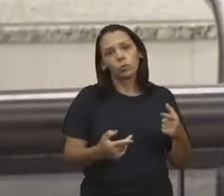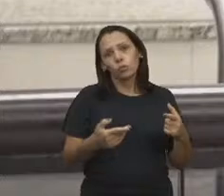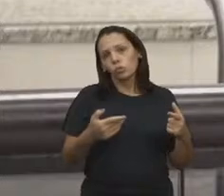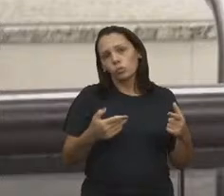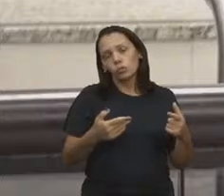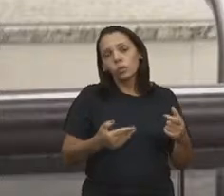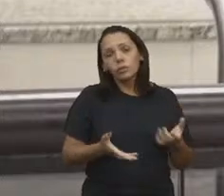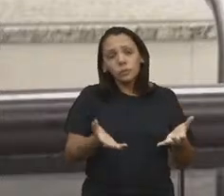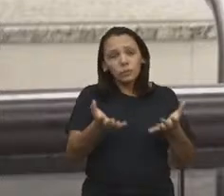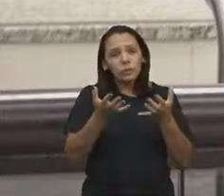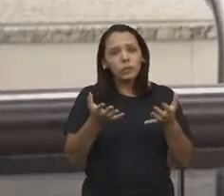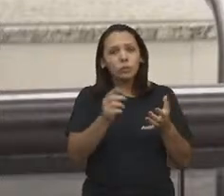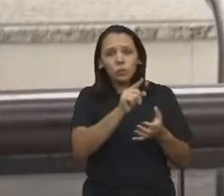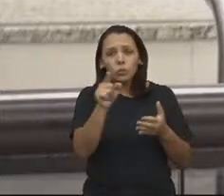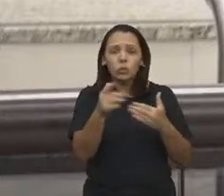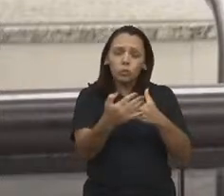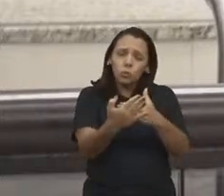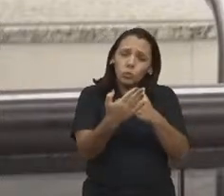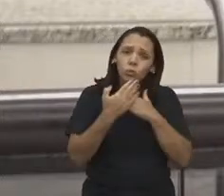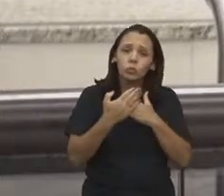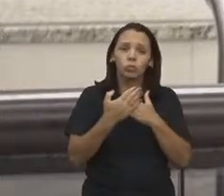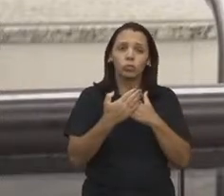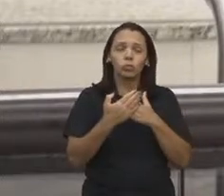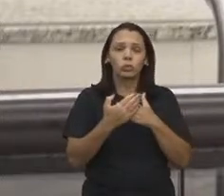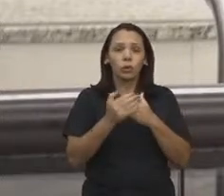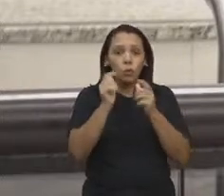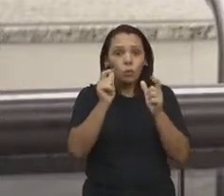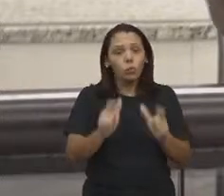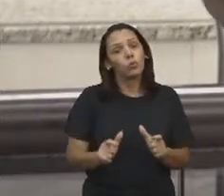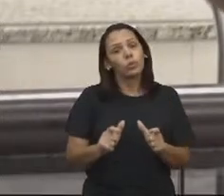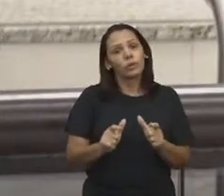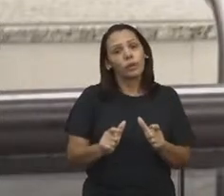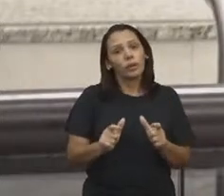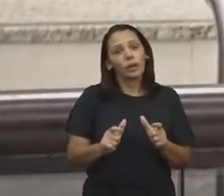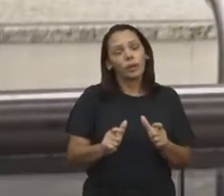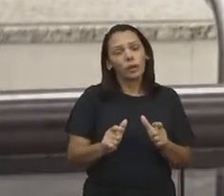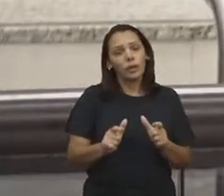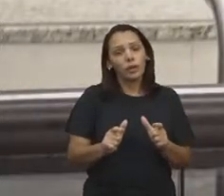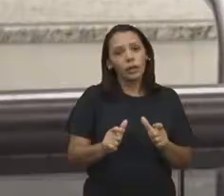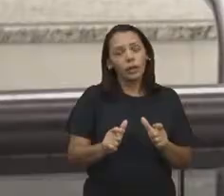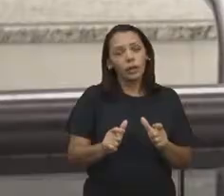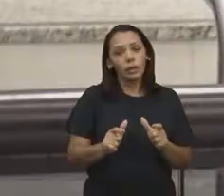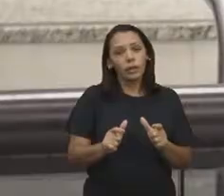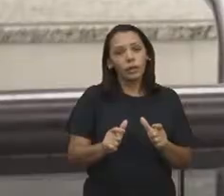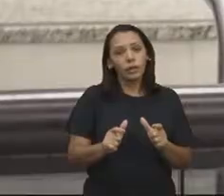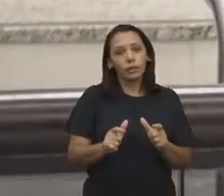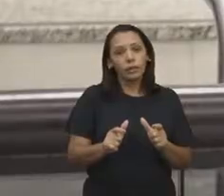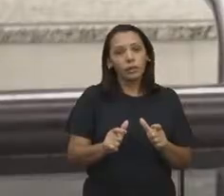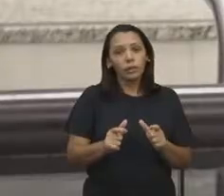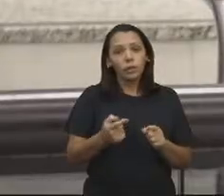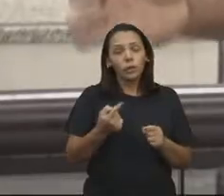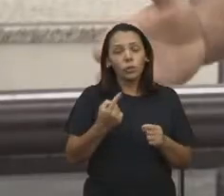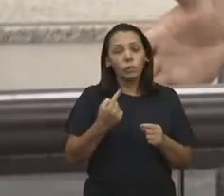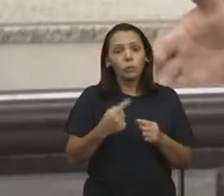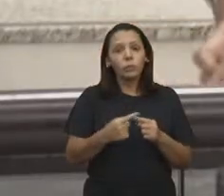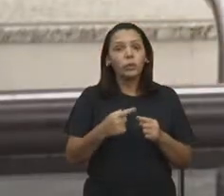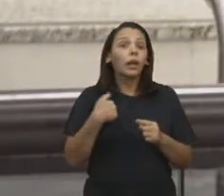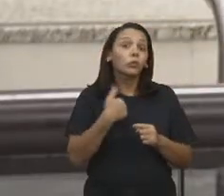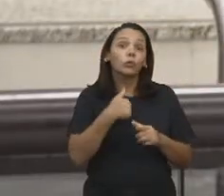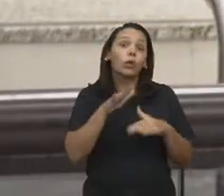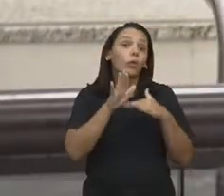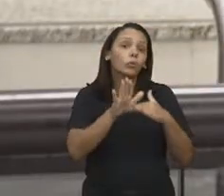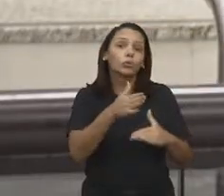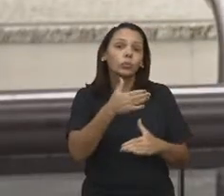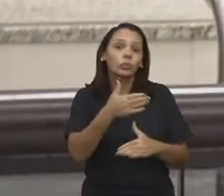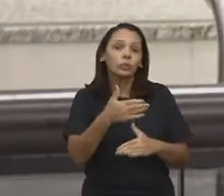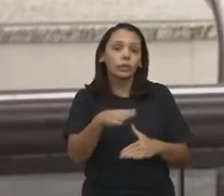nós queríamos de vocês para ajudar a gente a ter um local para a gente poder chegar numa demolição, porque a gente só traz melhoria para a cidade. A